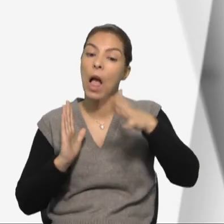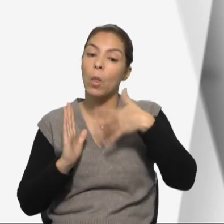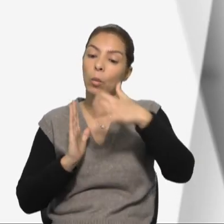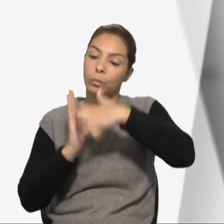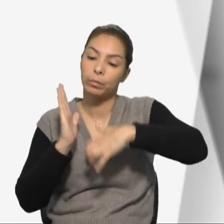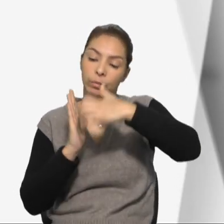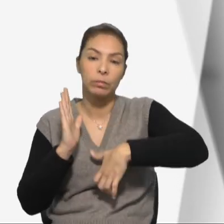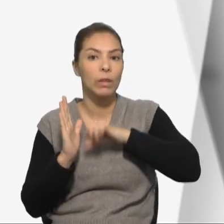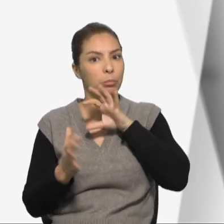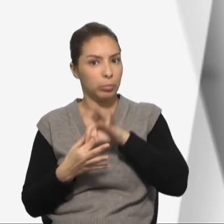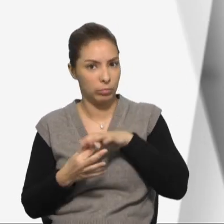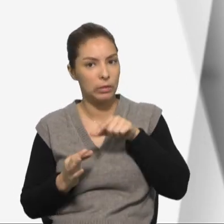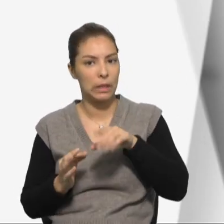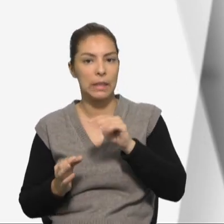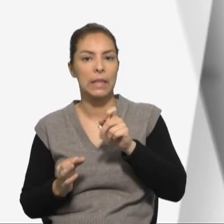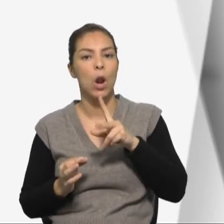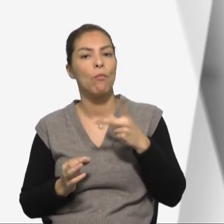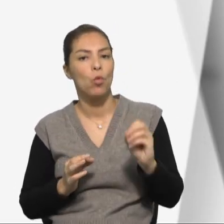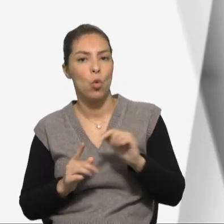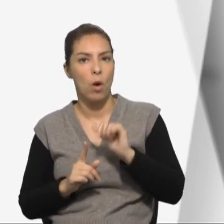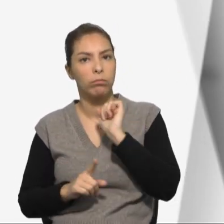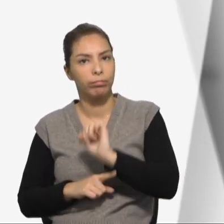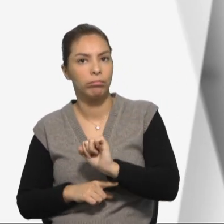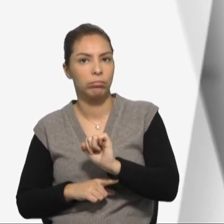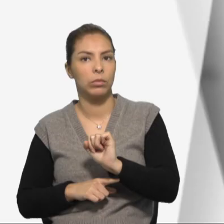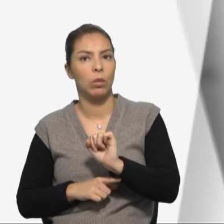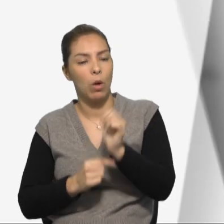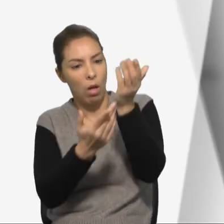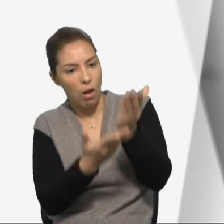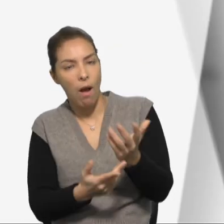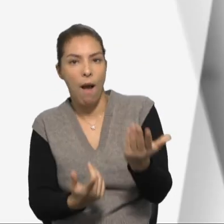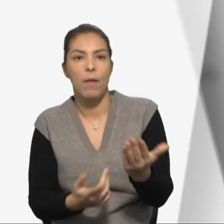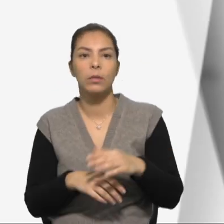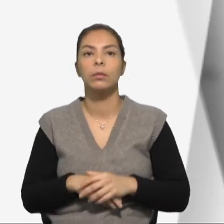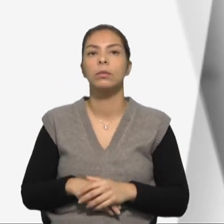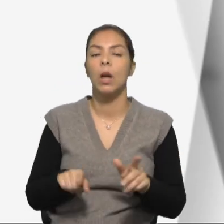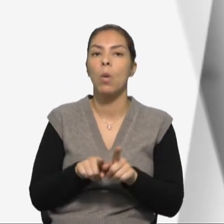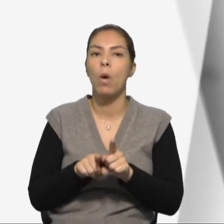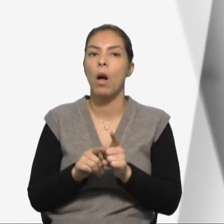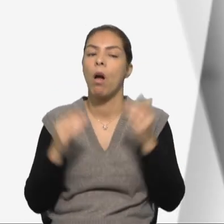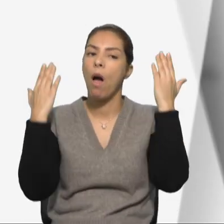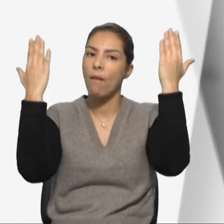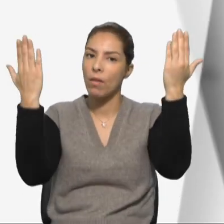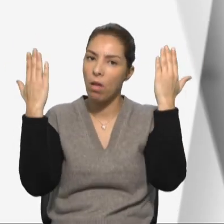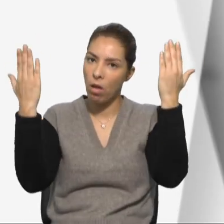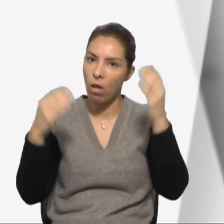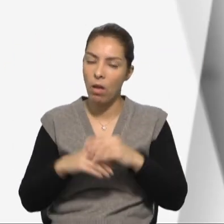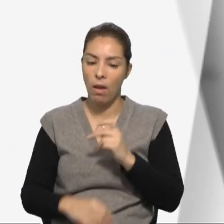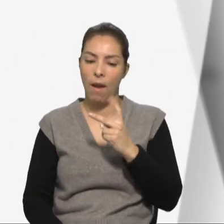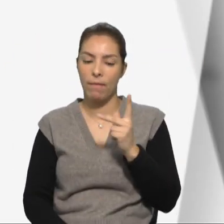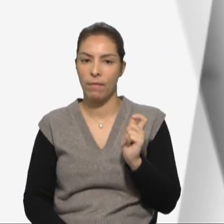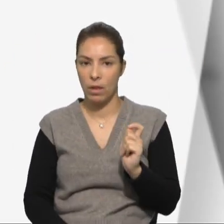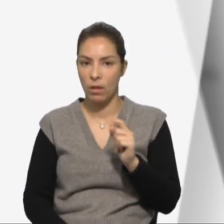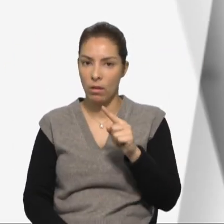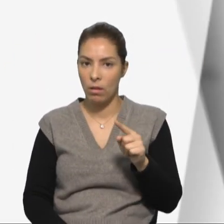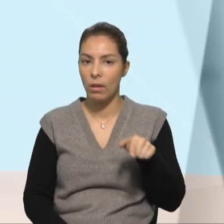muito esta função da escolha de Yahvé, de alguém que há de ser uma espécie